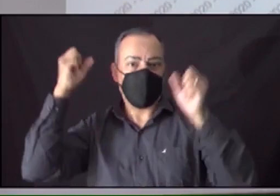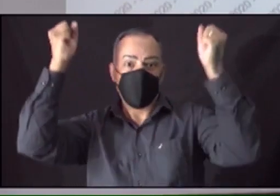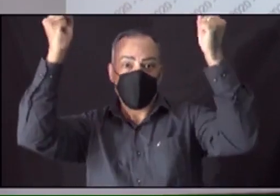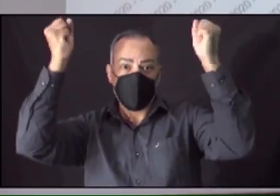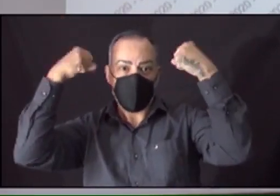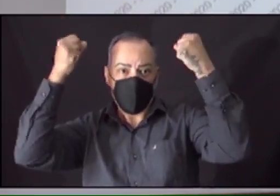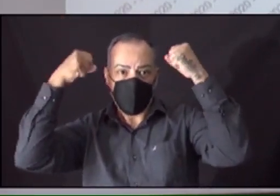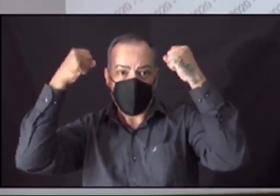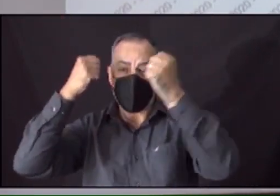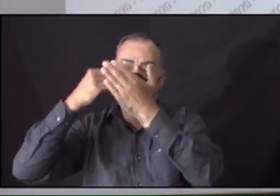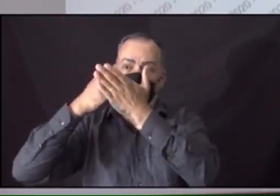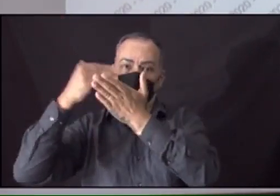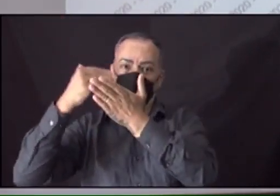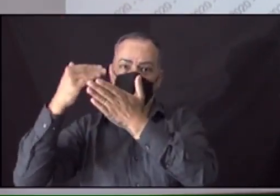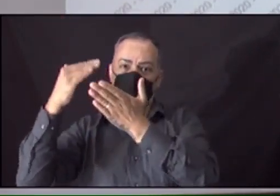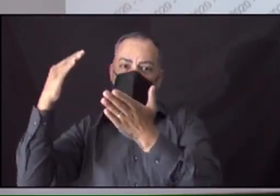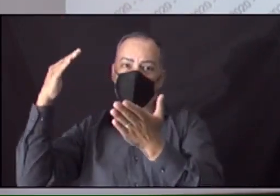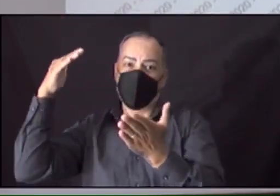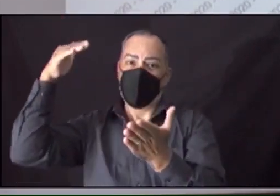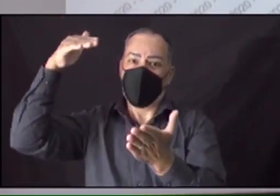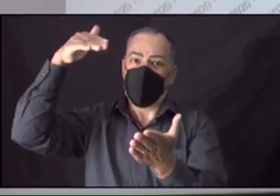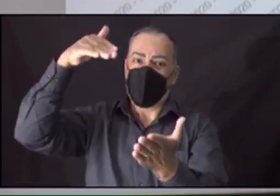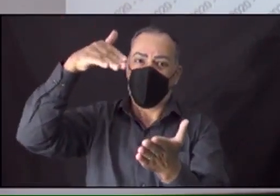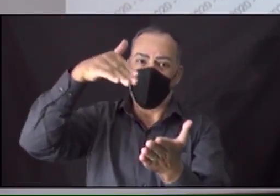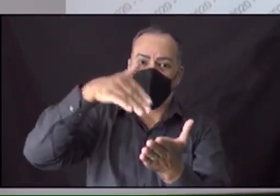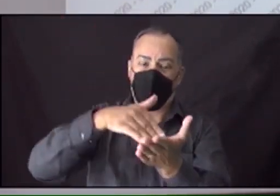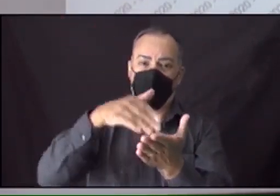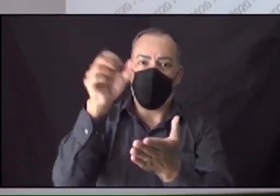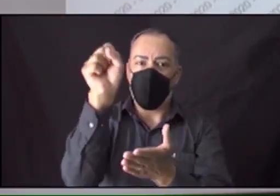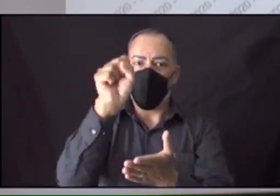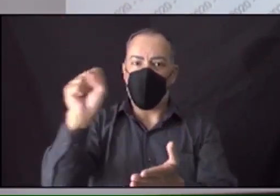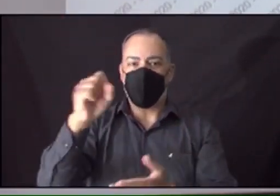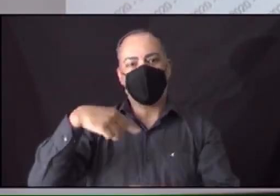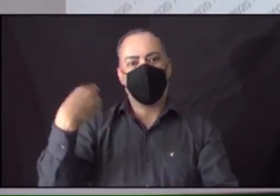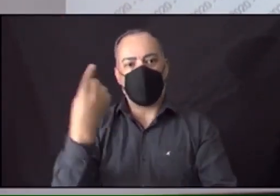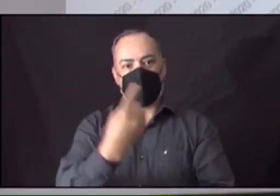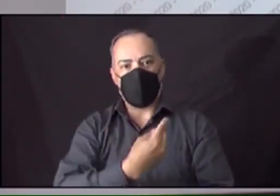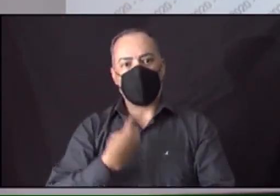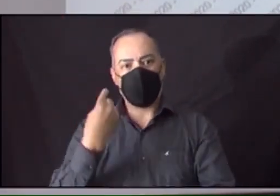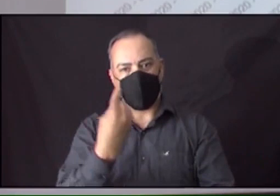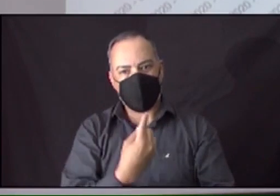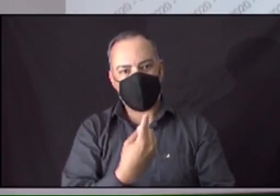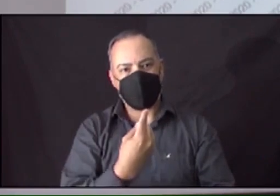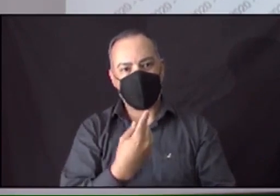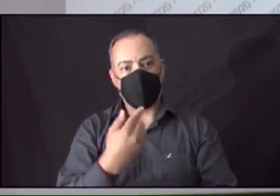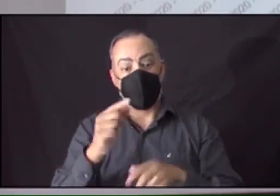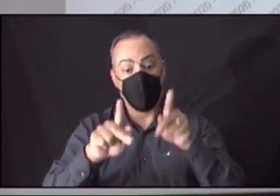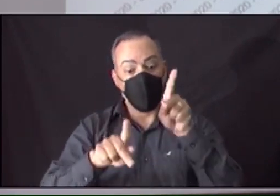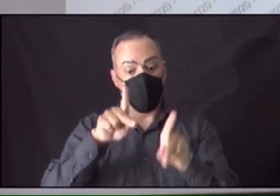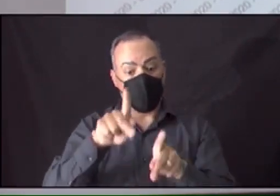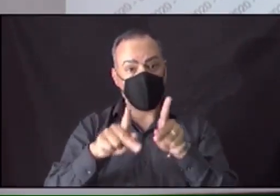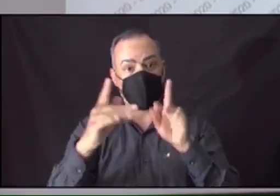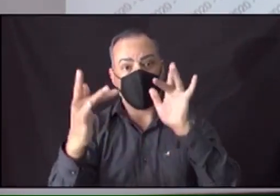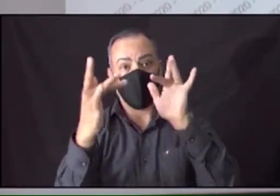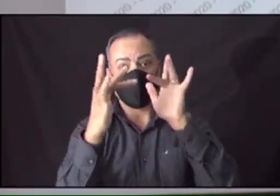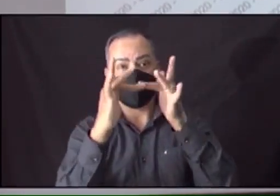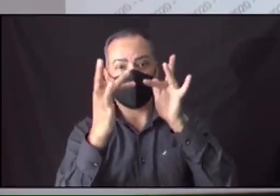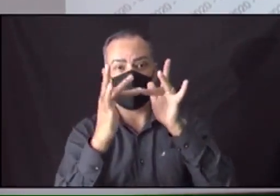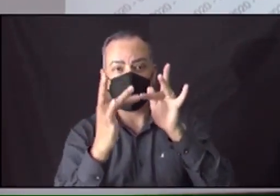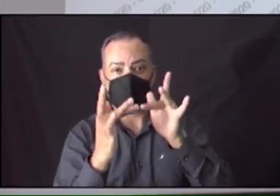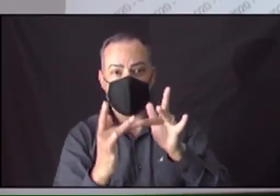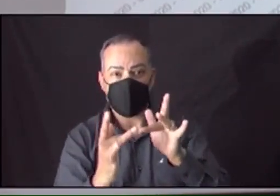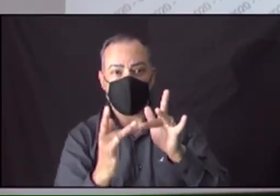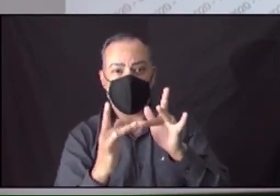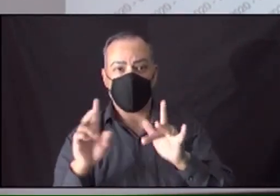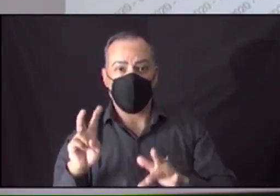primeira do oeste para o Paraná é nós. Então, esse vírus, eu acho que a primeira população que teve contato com esse vírus, de acordo